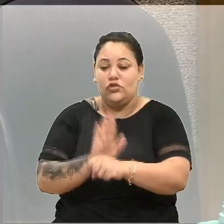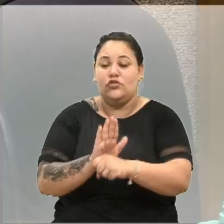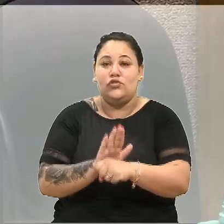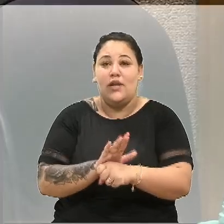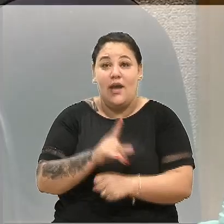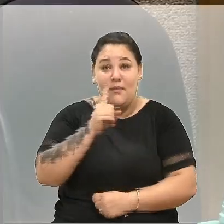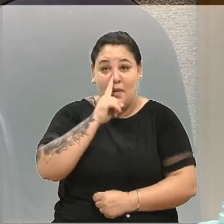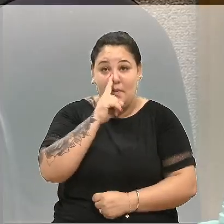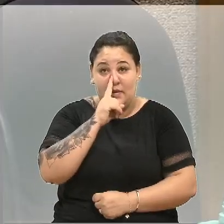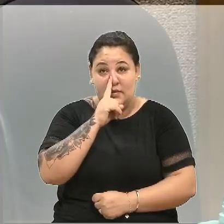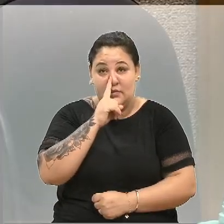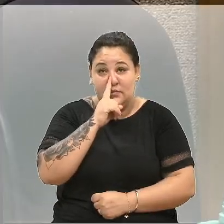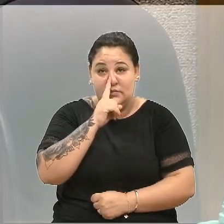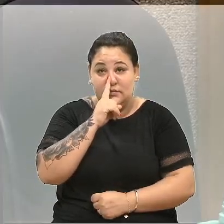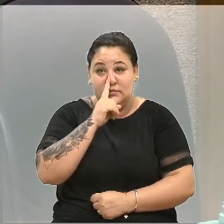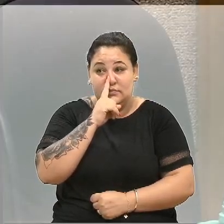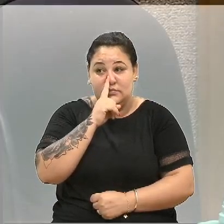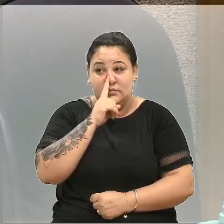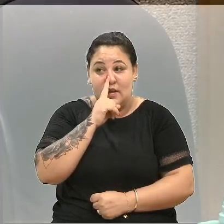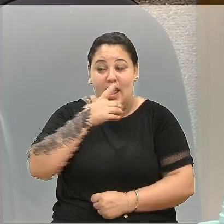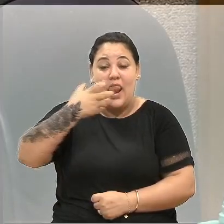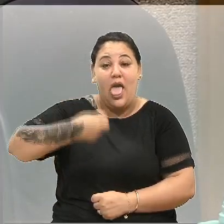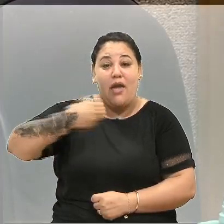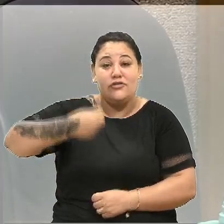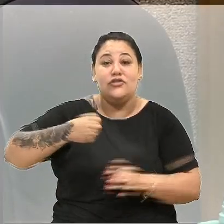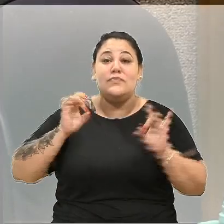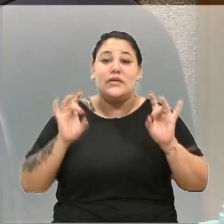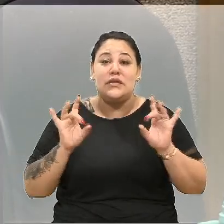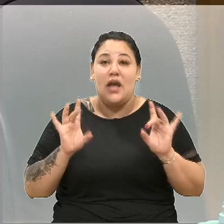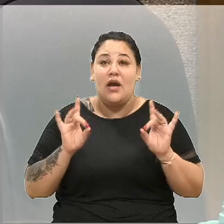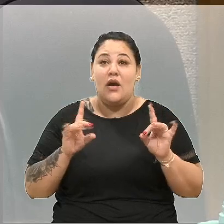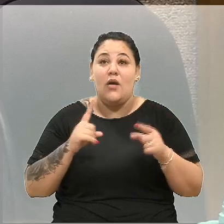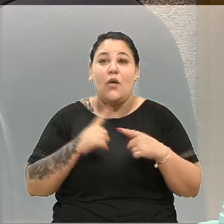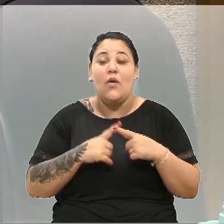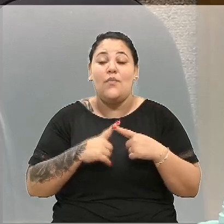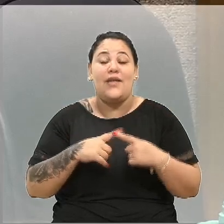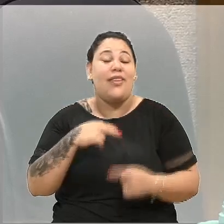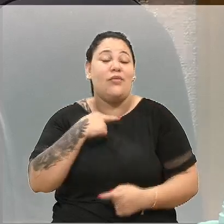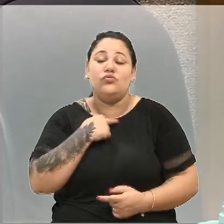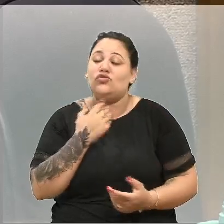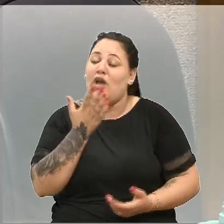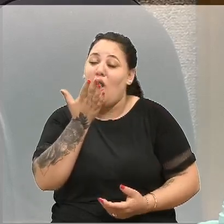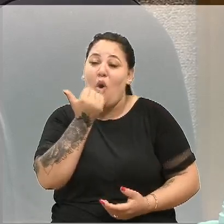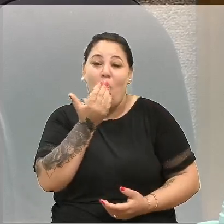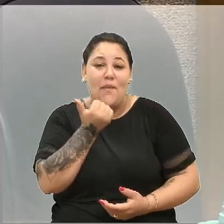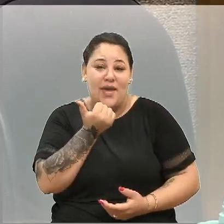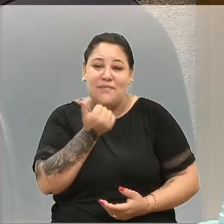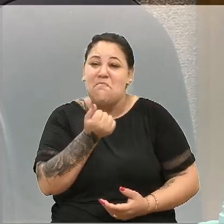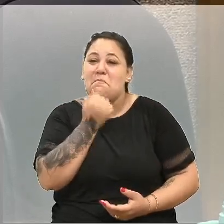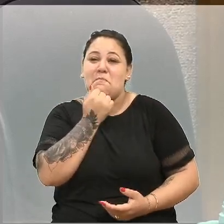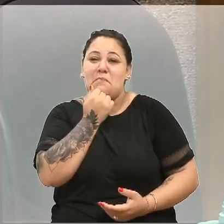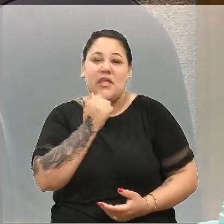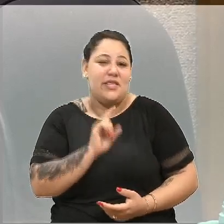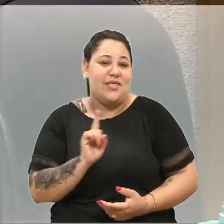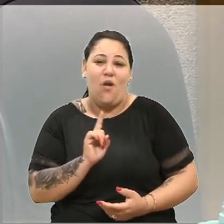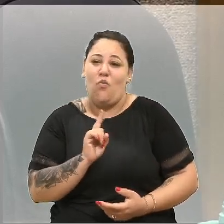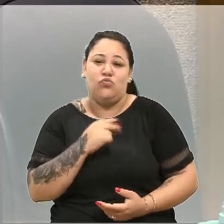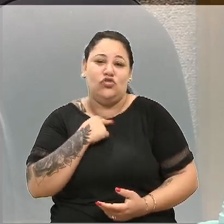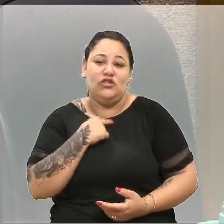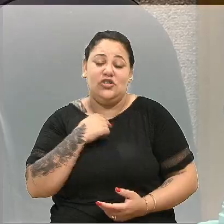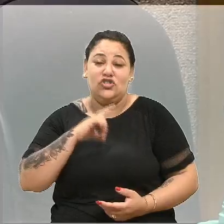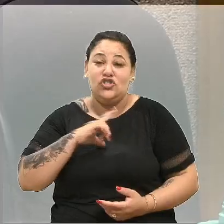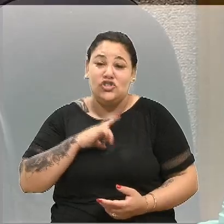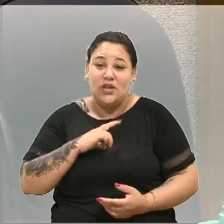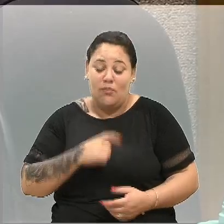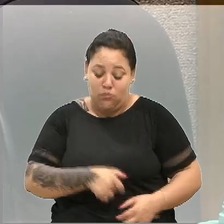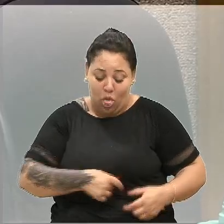na busca de um leite especial, porque a menina não podia comer nada sólido, né? Ela tinha um problema no intestino,